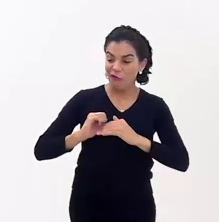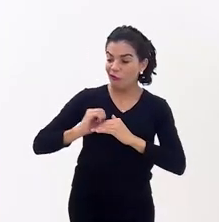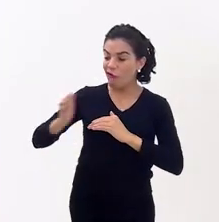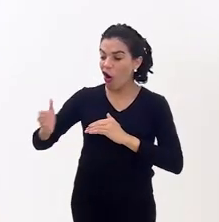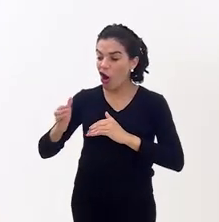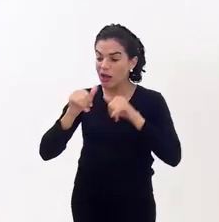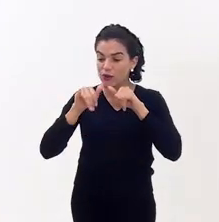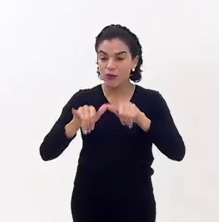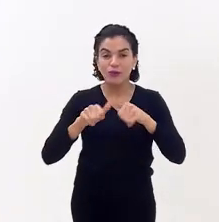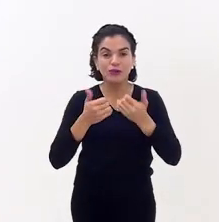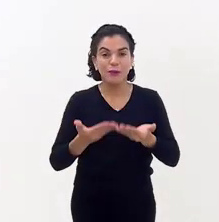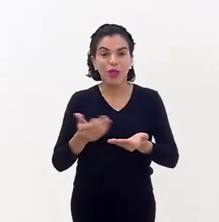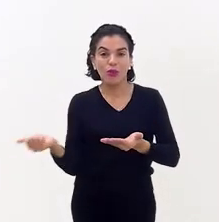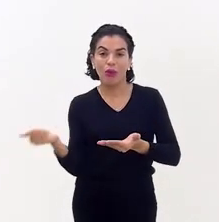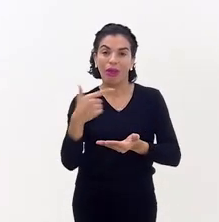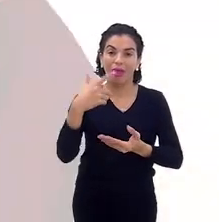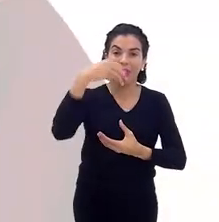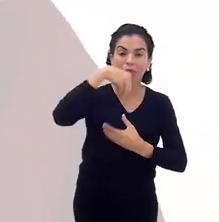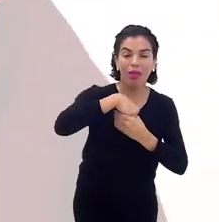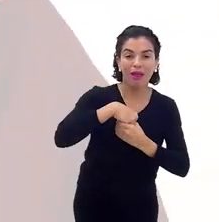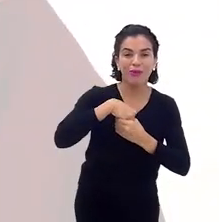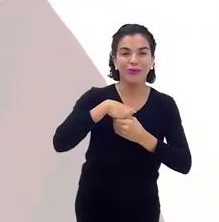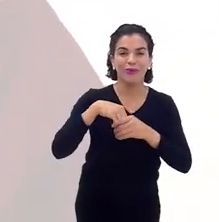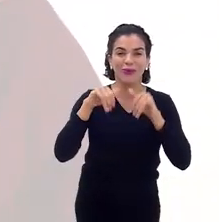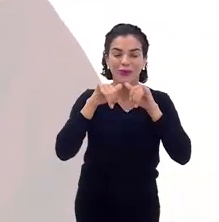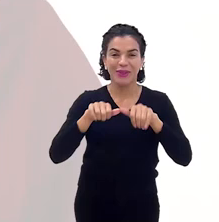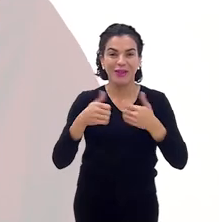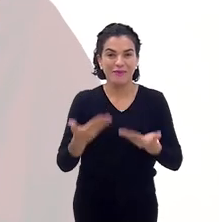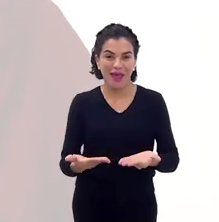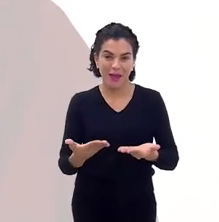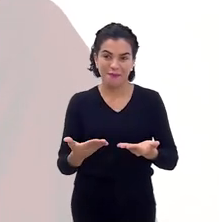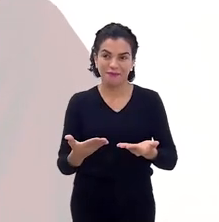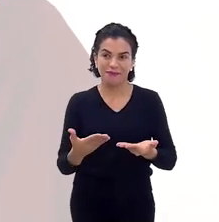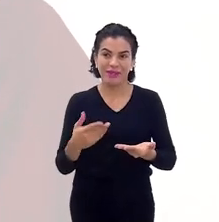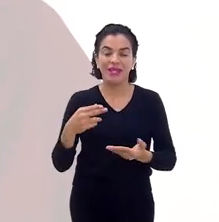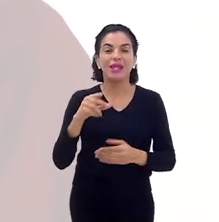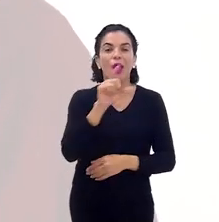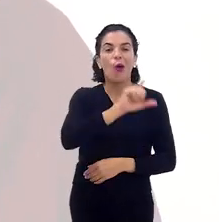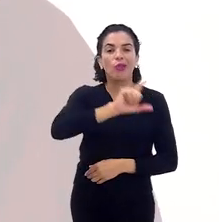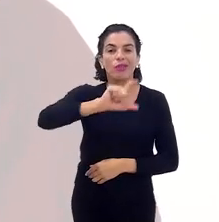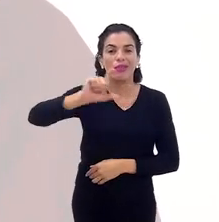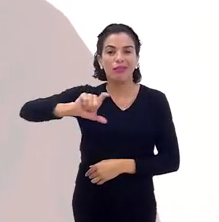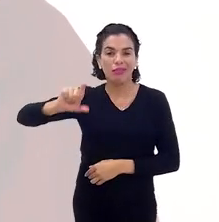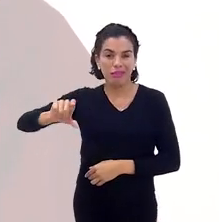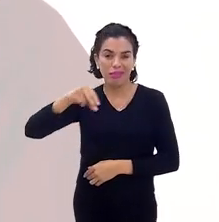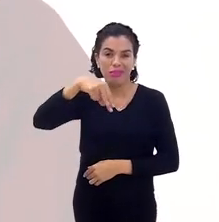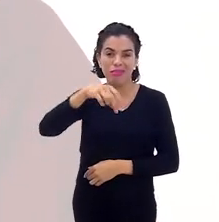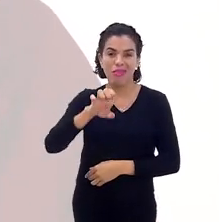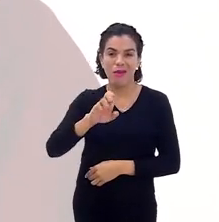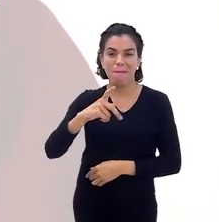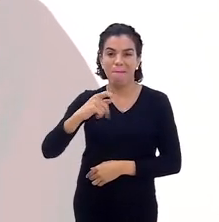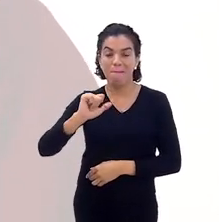do Tibete do que dentro do Tibete, né? Então, que é na Índia e no Nepal.